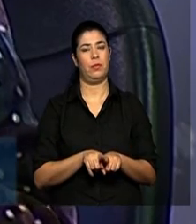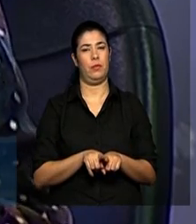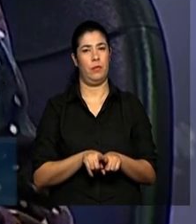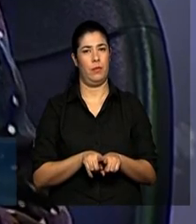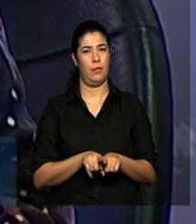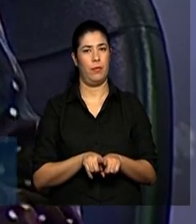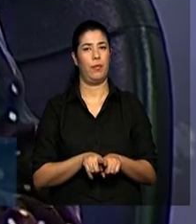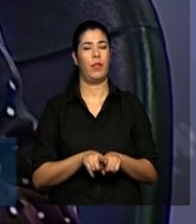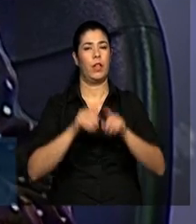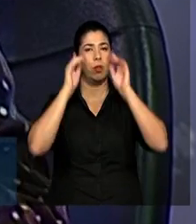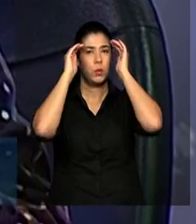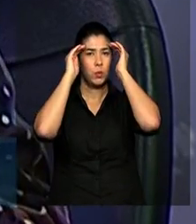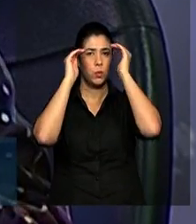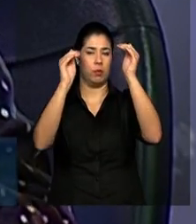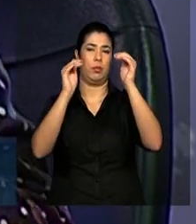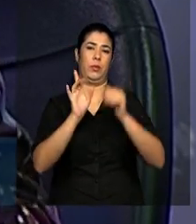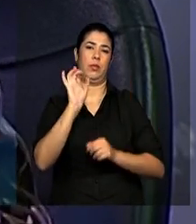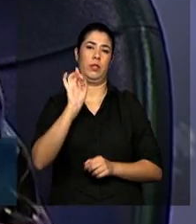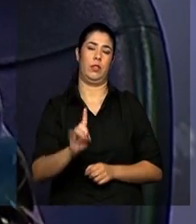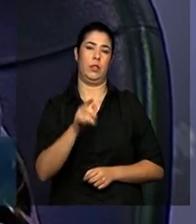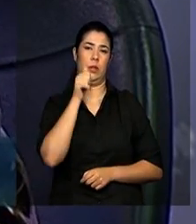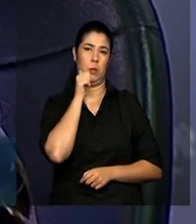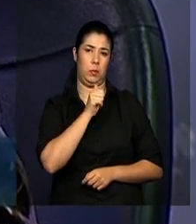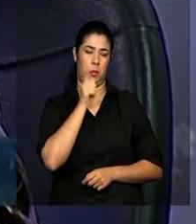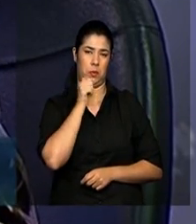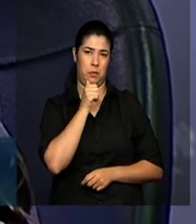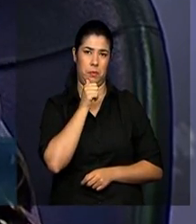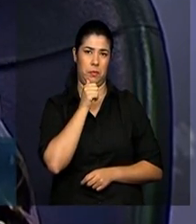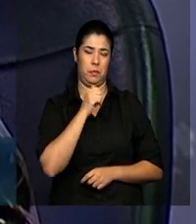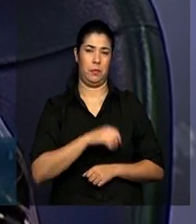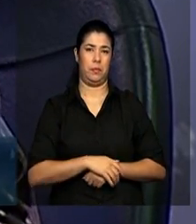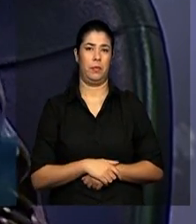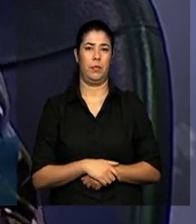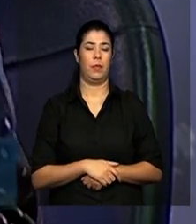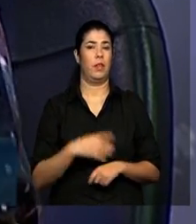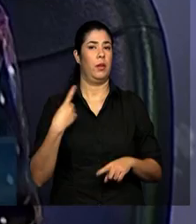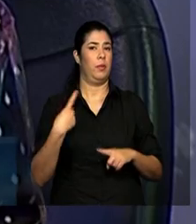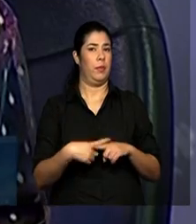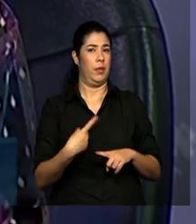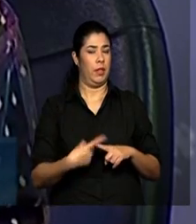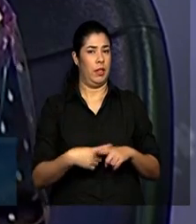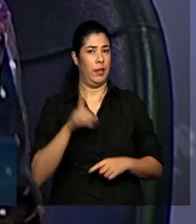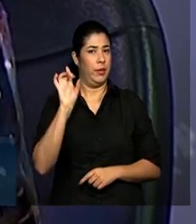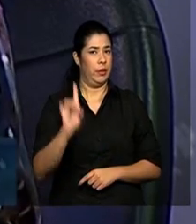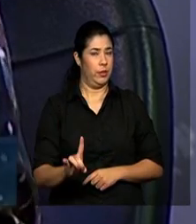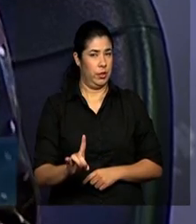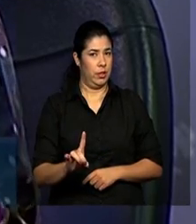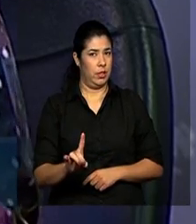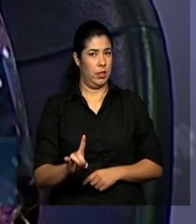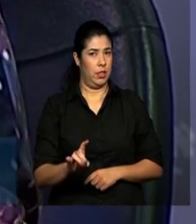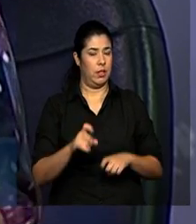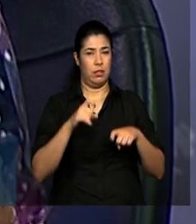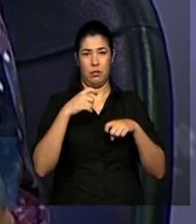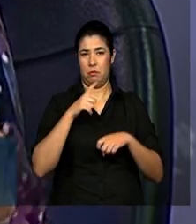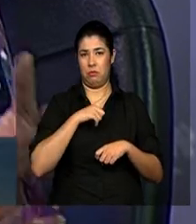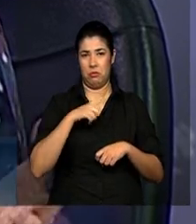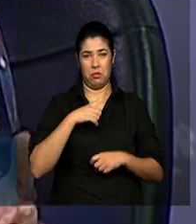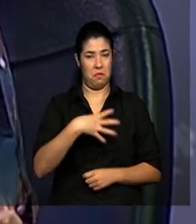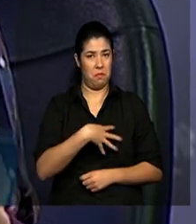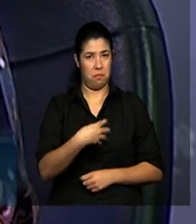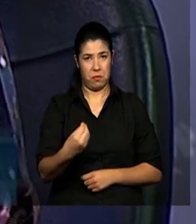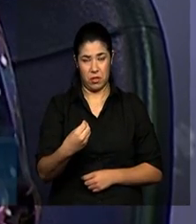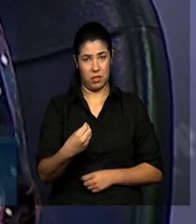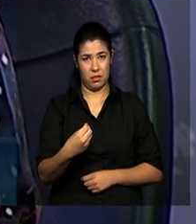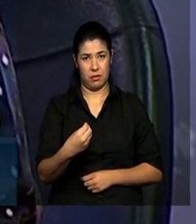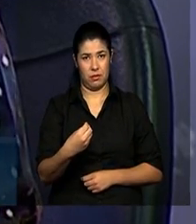no respeito aos direitos das mulheres. Porque os direitos sexuais e direitos reprodutivos são direitos